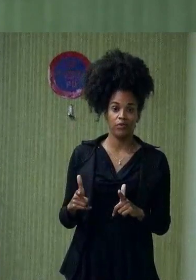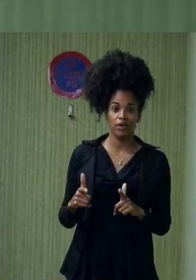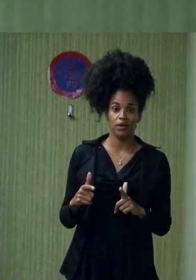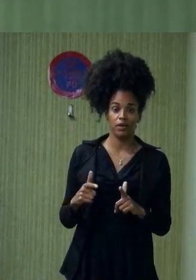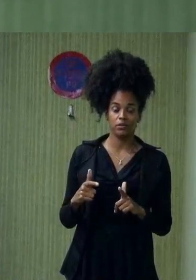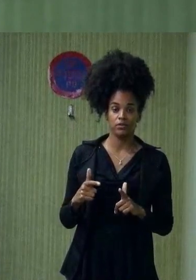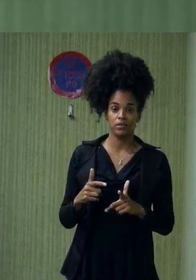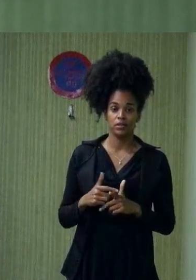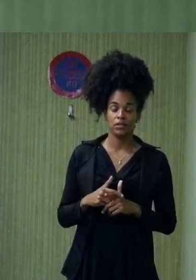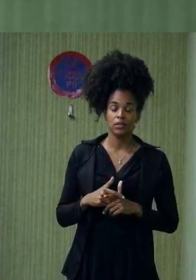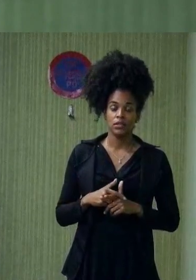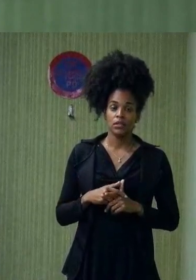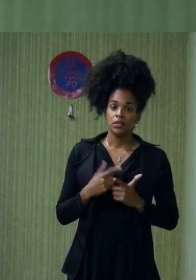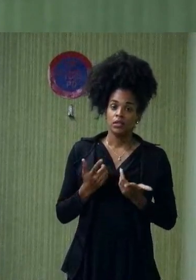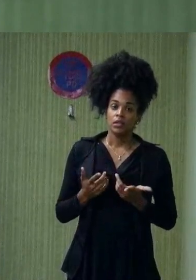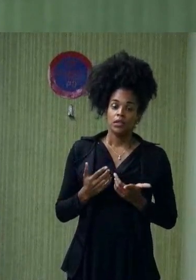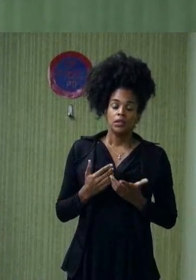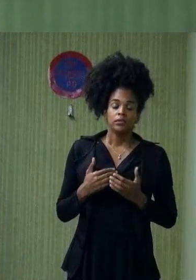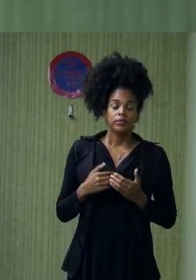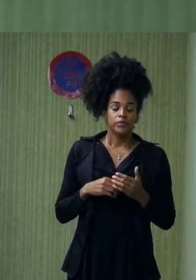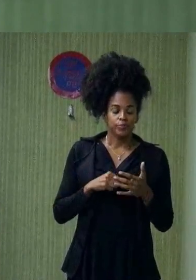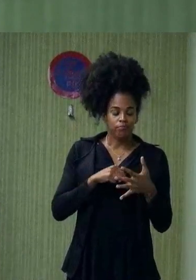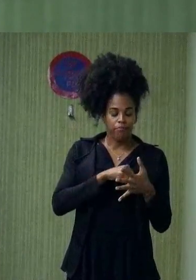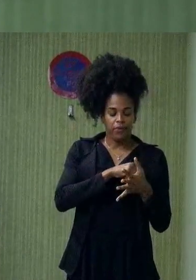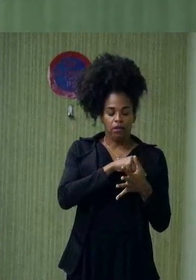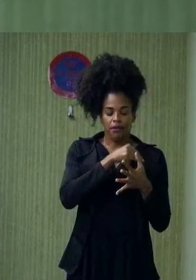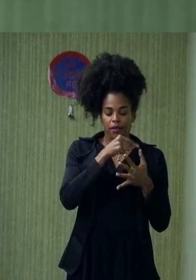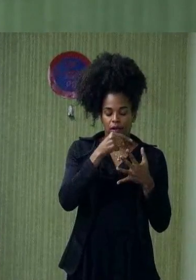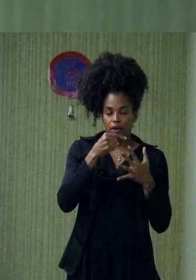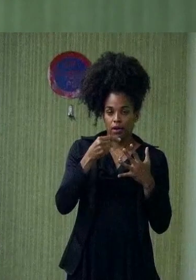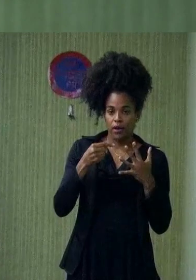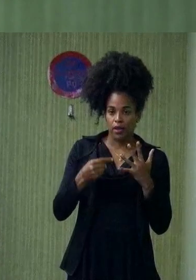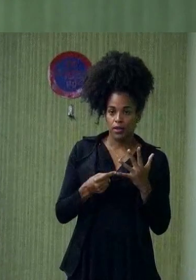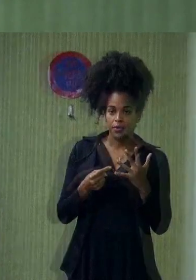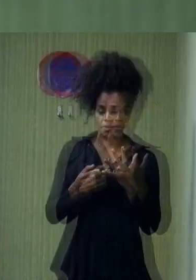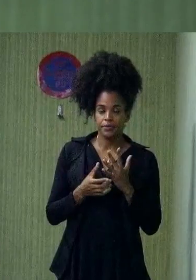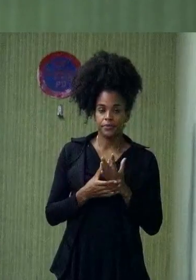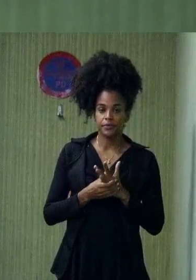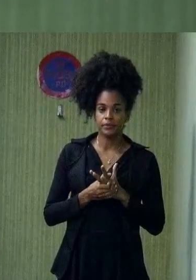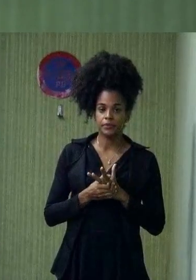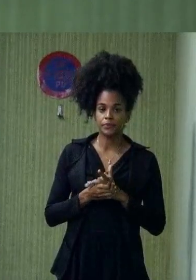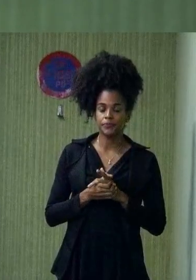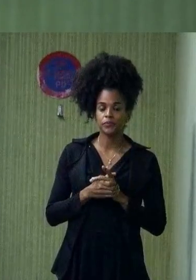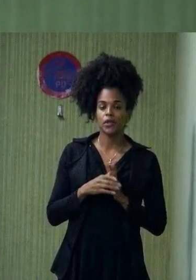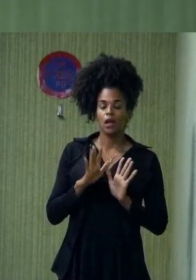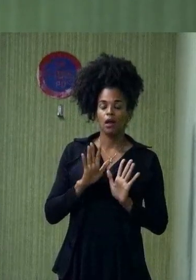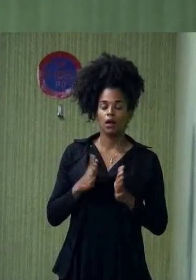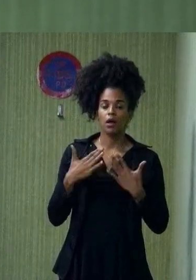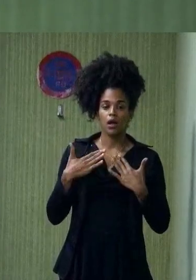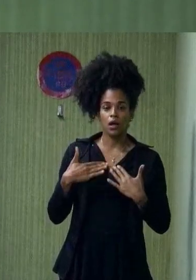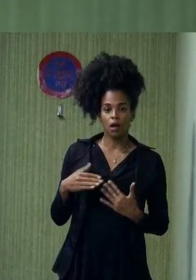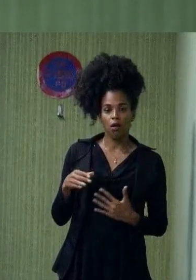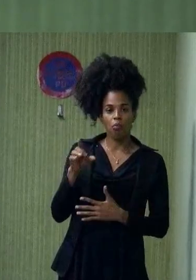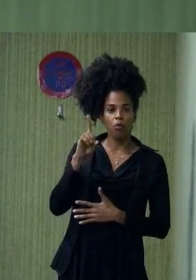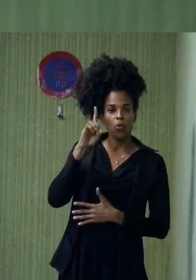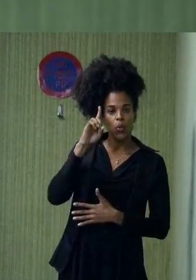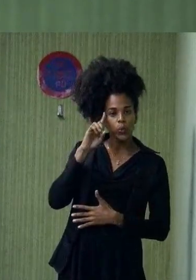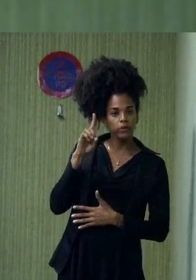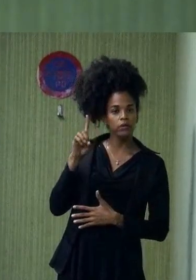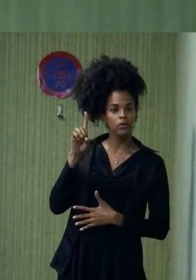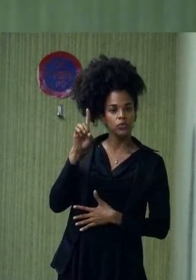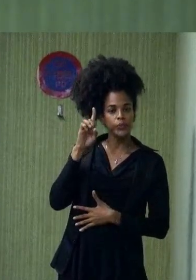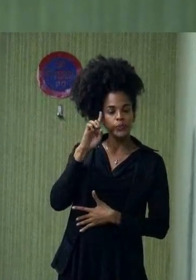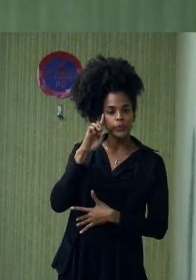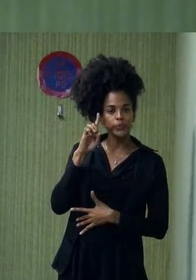passamos outros Nós ainda vamos passar né é um dia de cada vez e naqueles primeiros